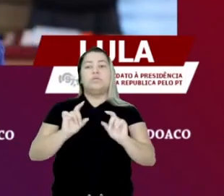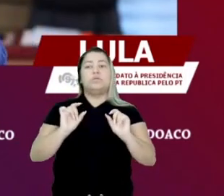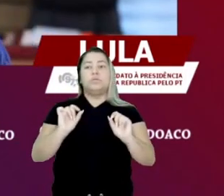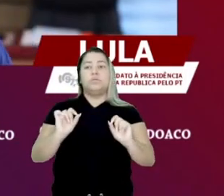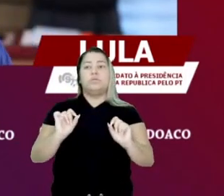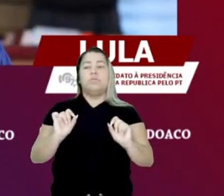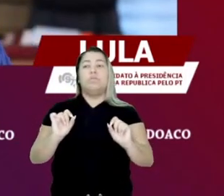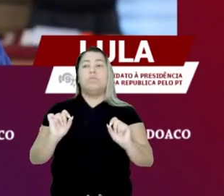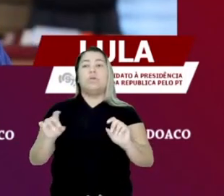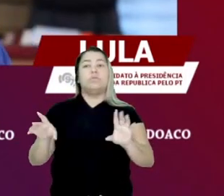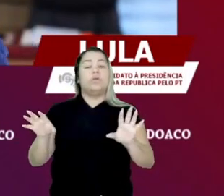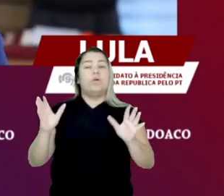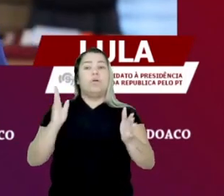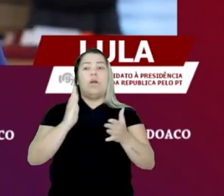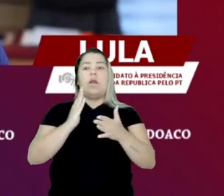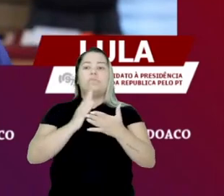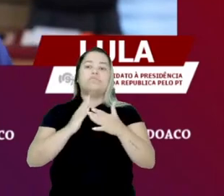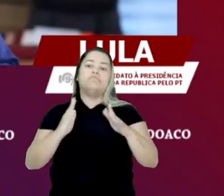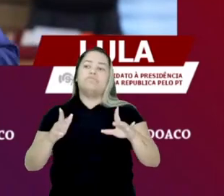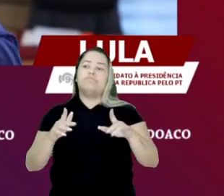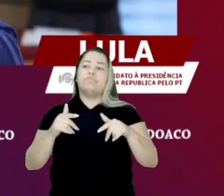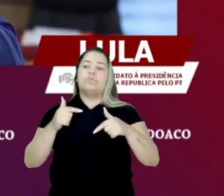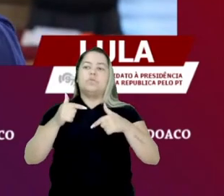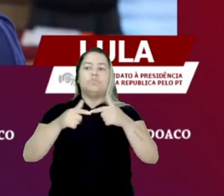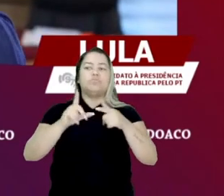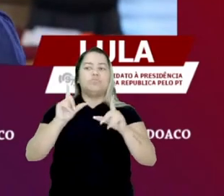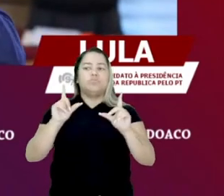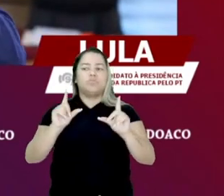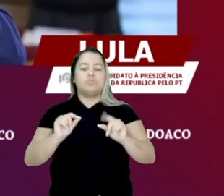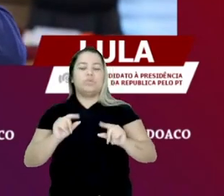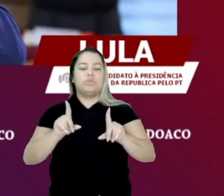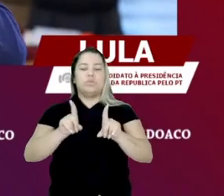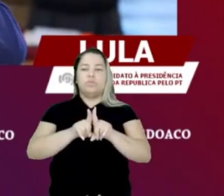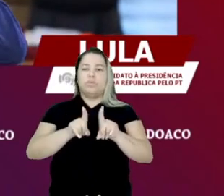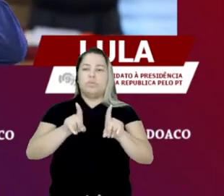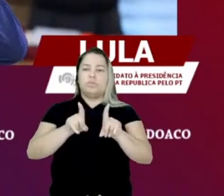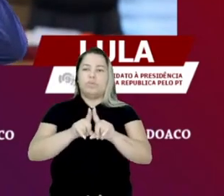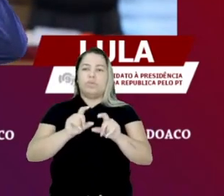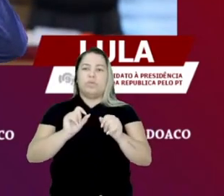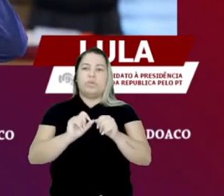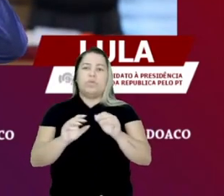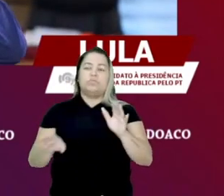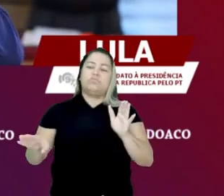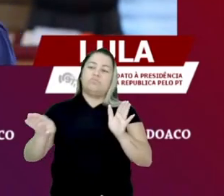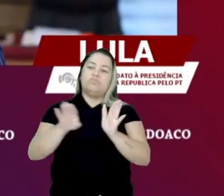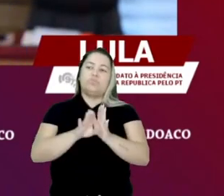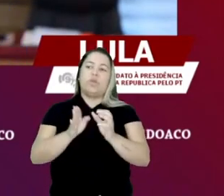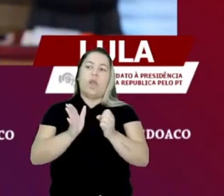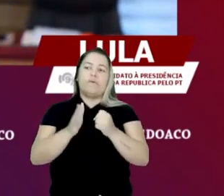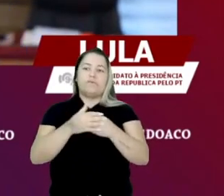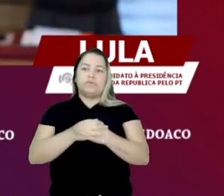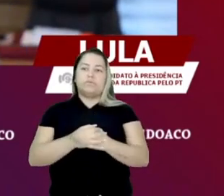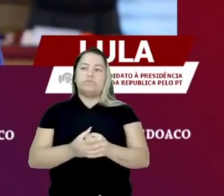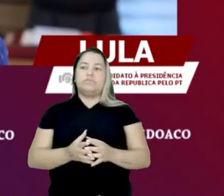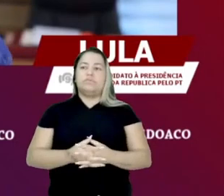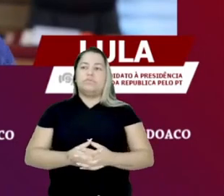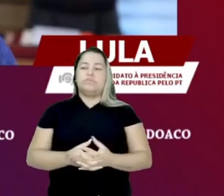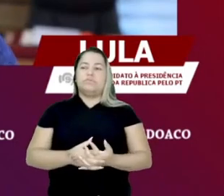Presidente, mais uma pergunta aqui do Alex Ferreira, que é redator do Jornal Diário do Aço. Ele manda uma pergunta aqui que diz o seguinte,